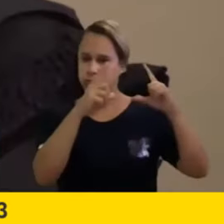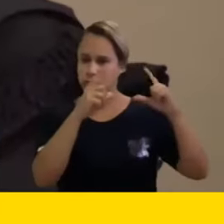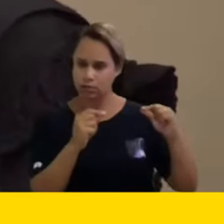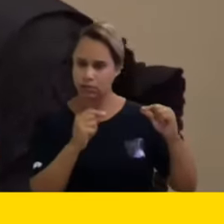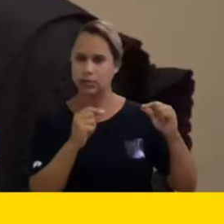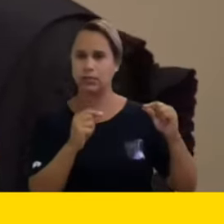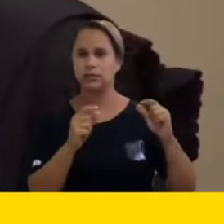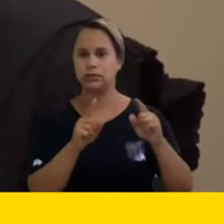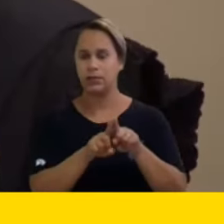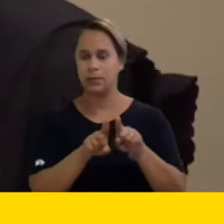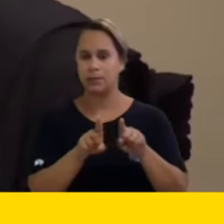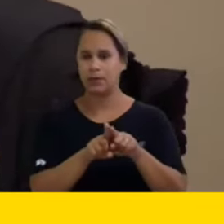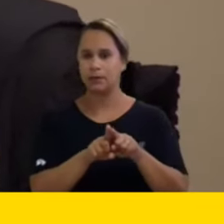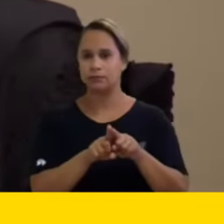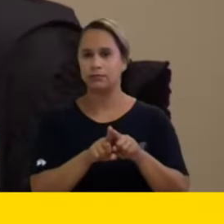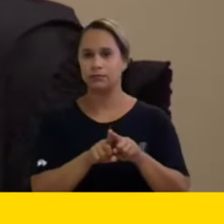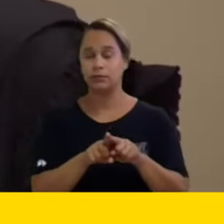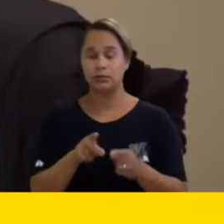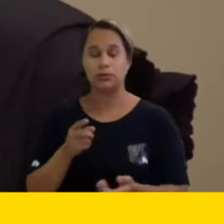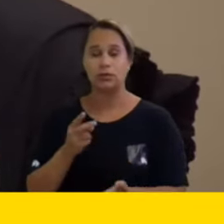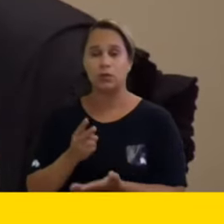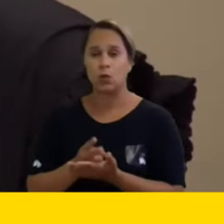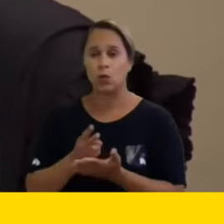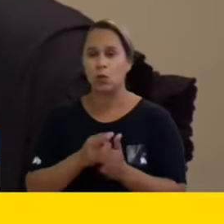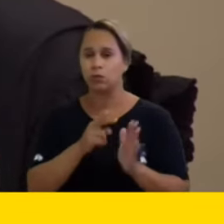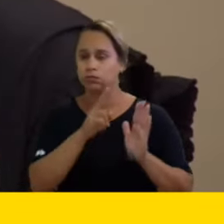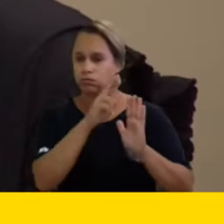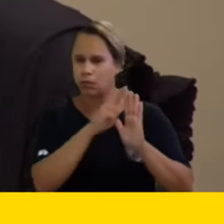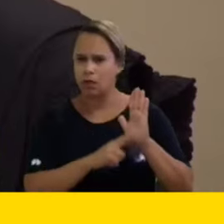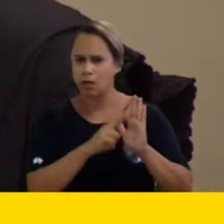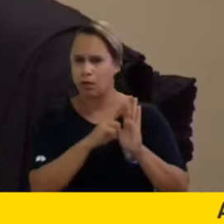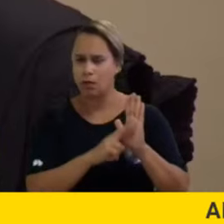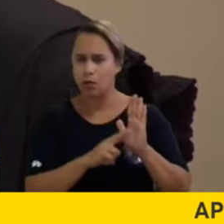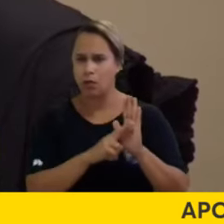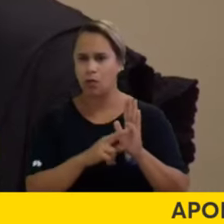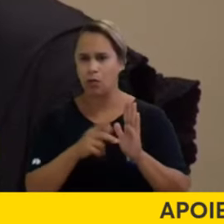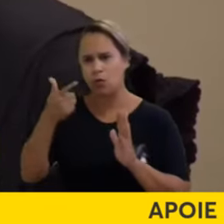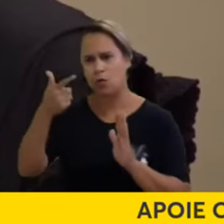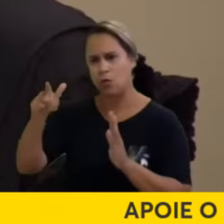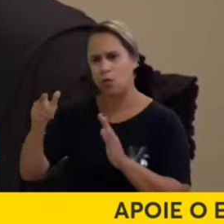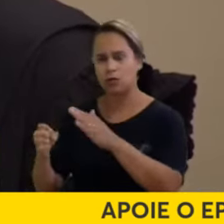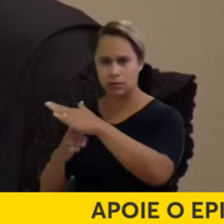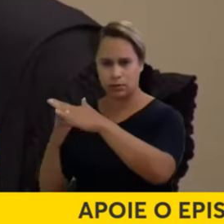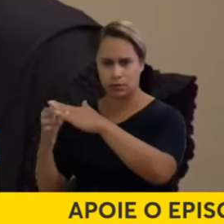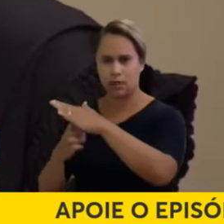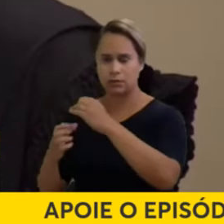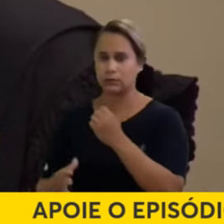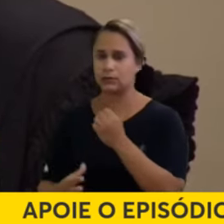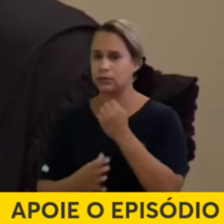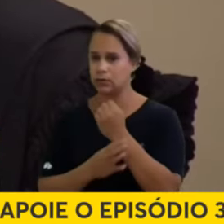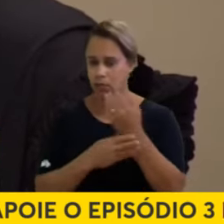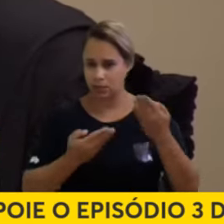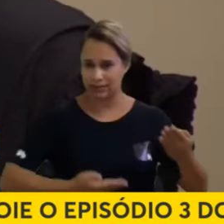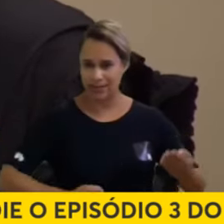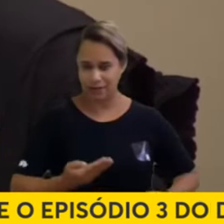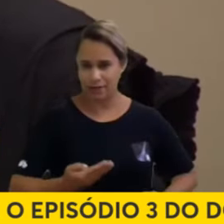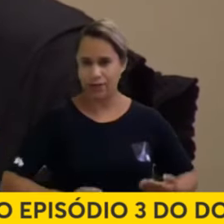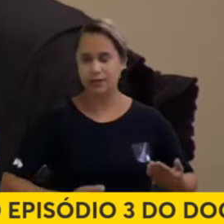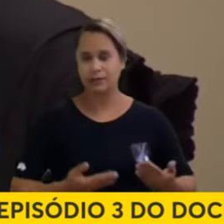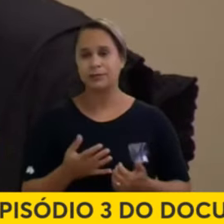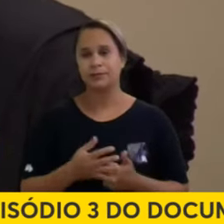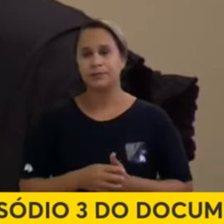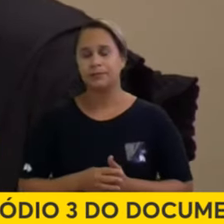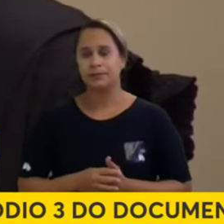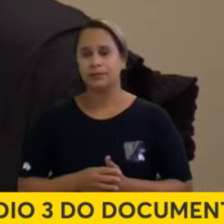forma os relatórios e atividades de uma outra empresa que prestou serviços de segurança pessoal Sérgio Mouro a fragali também apontam que a para a